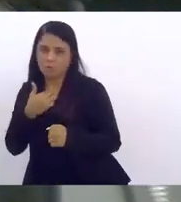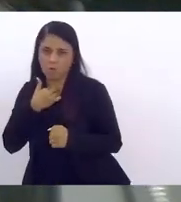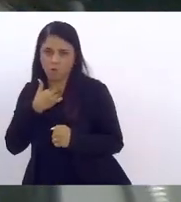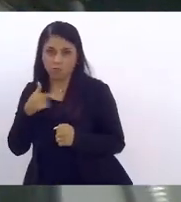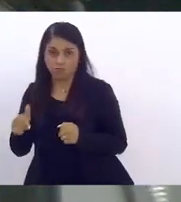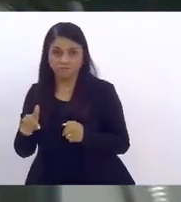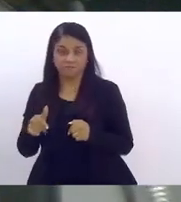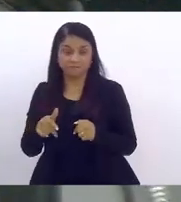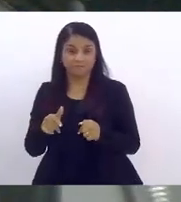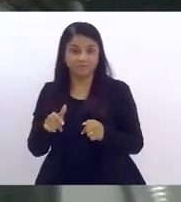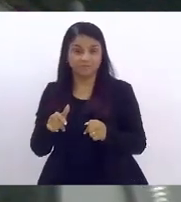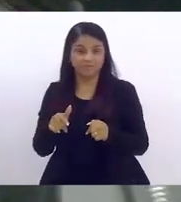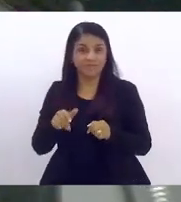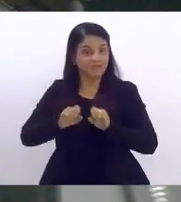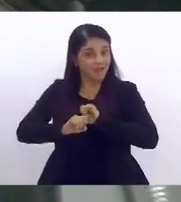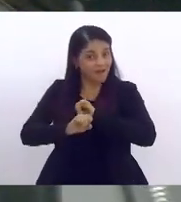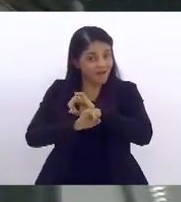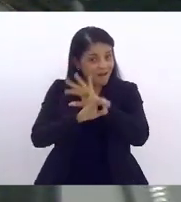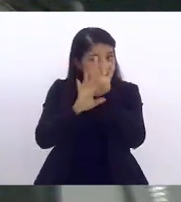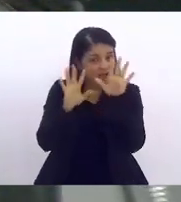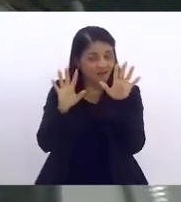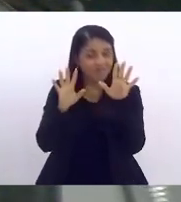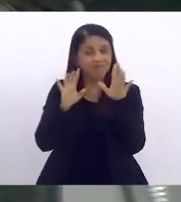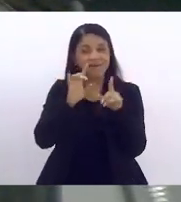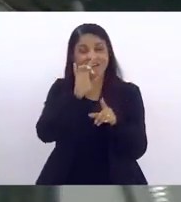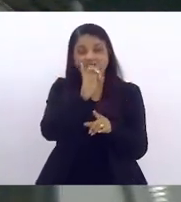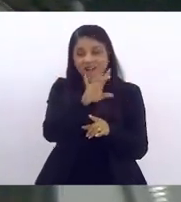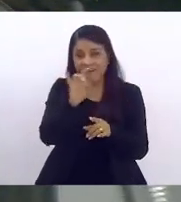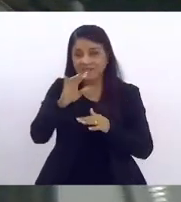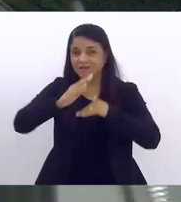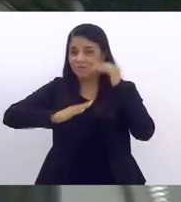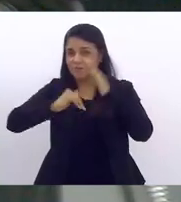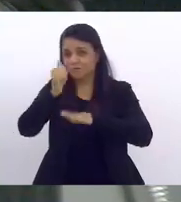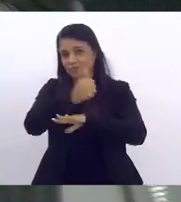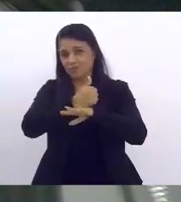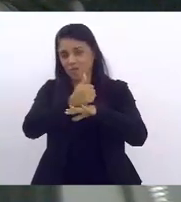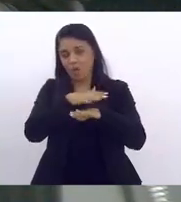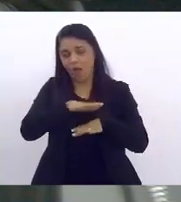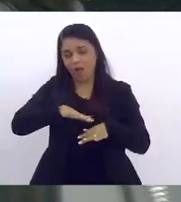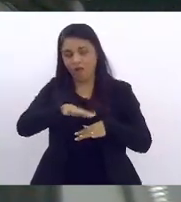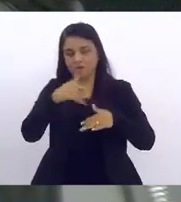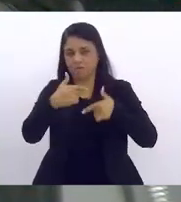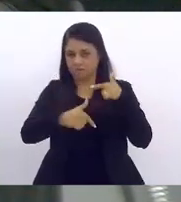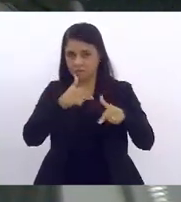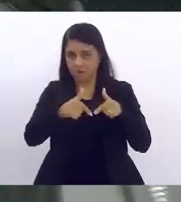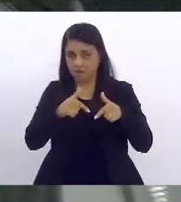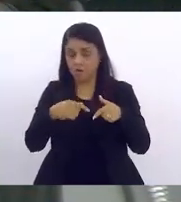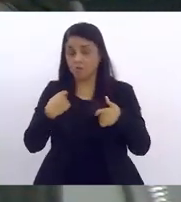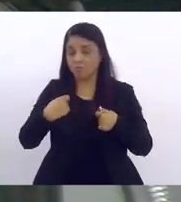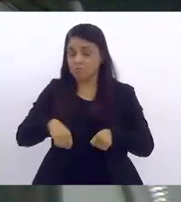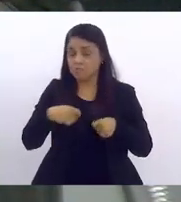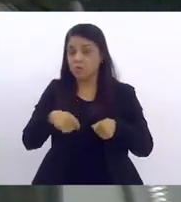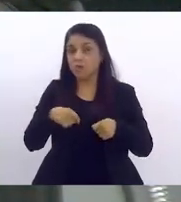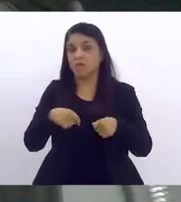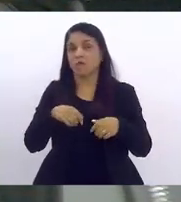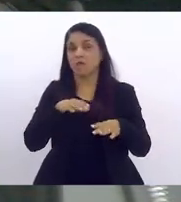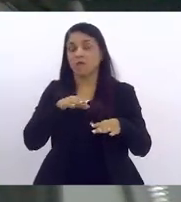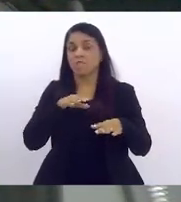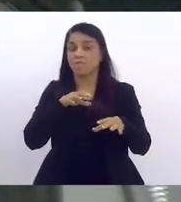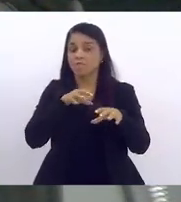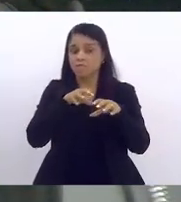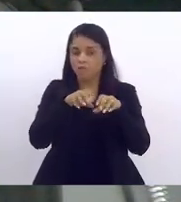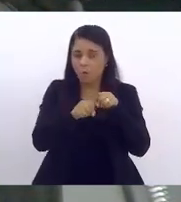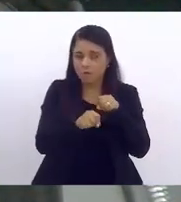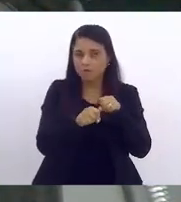Agora, está muito claro até onde cada profissional vai trabalhar. O que a gente está precisando é qualificação profissional para que, cada